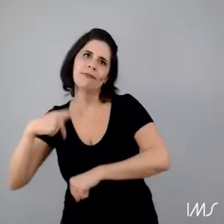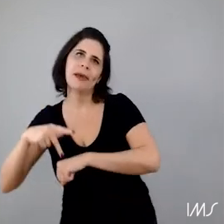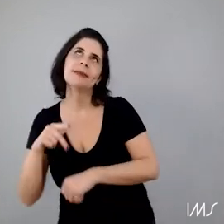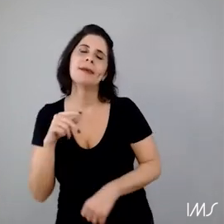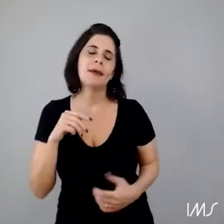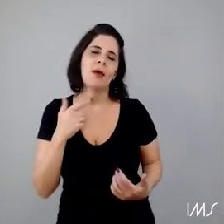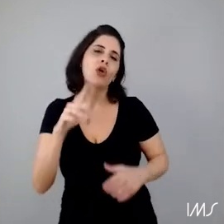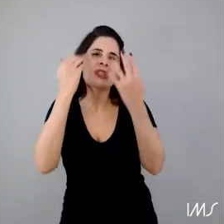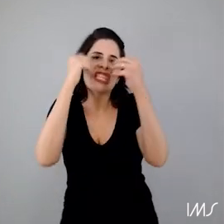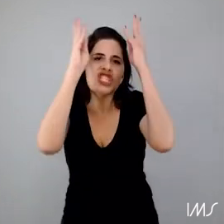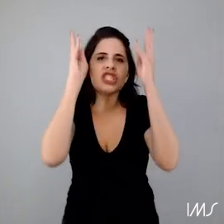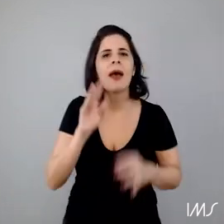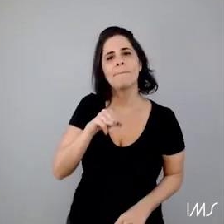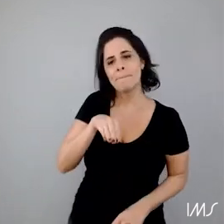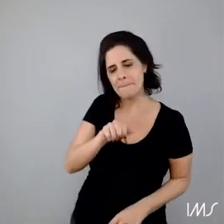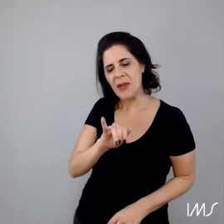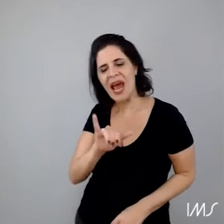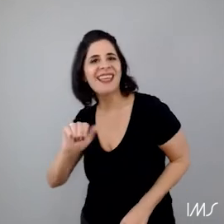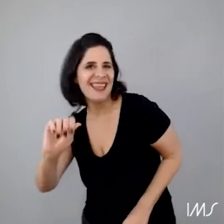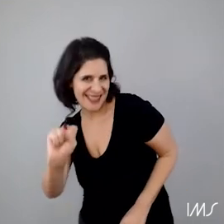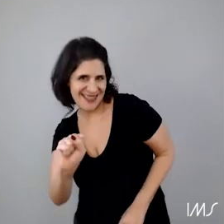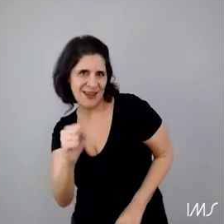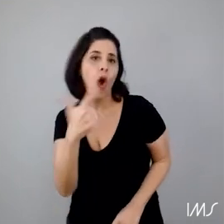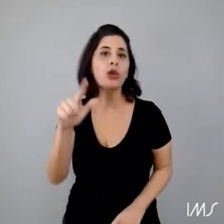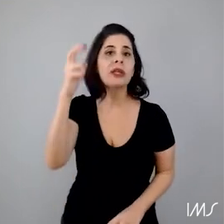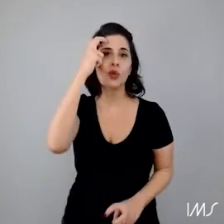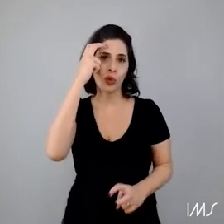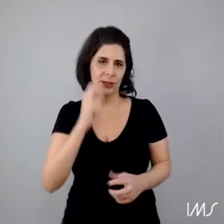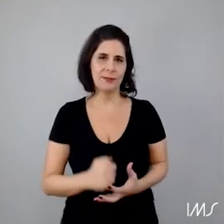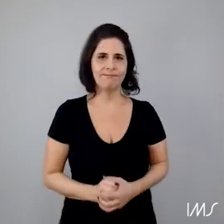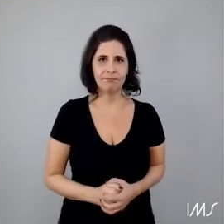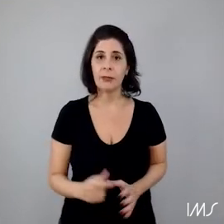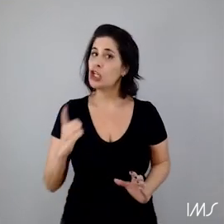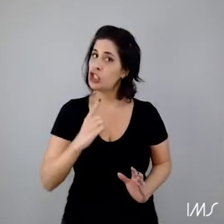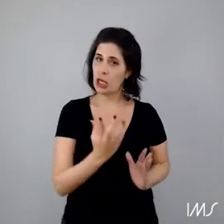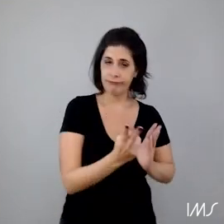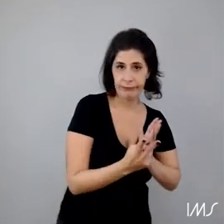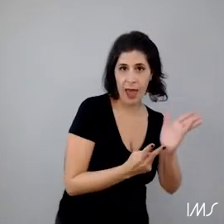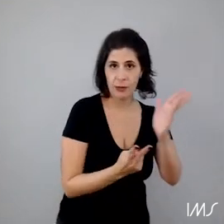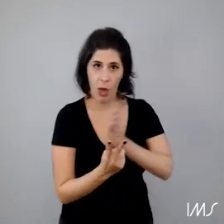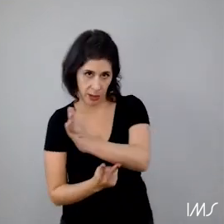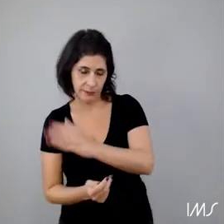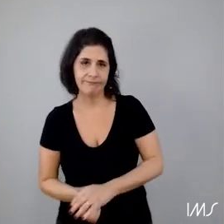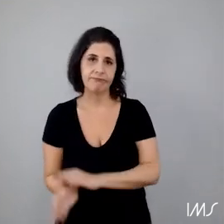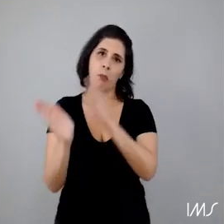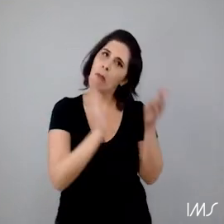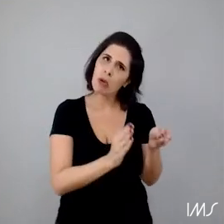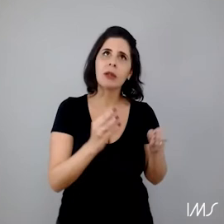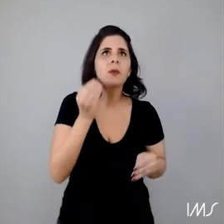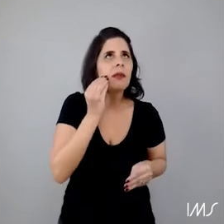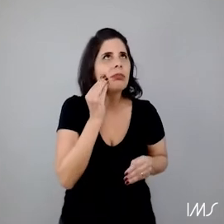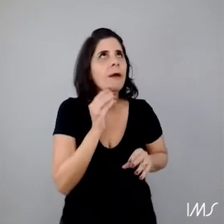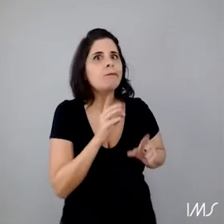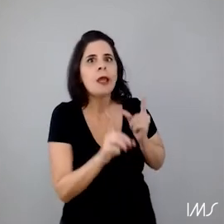preocupações centrais. Uma busca de metodologias que dessem conta metodologias nascidas no